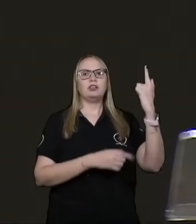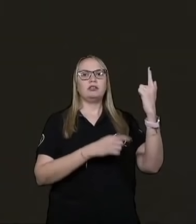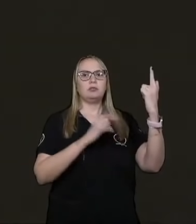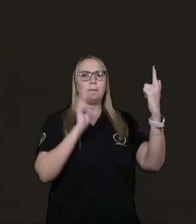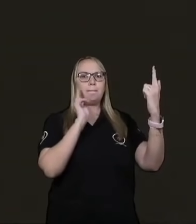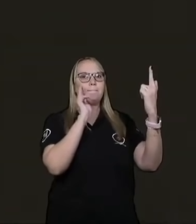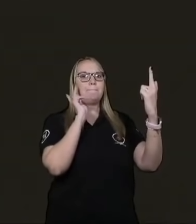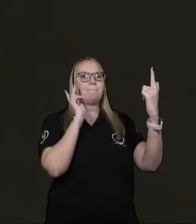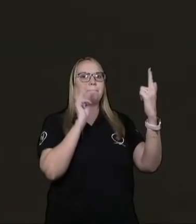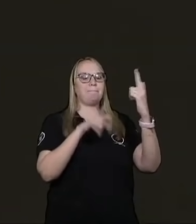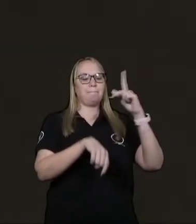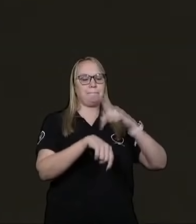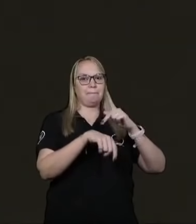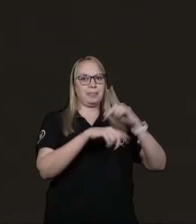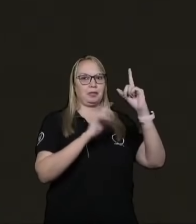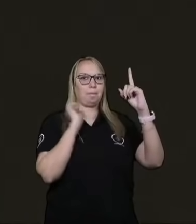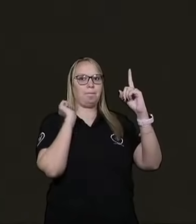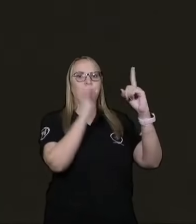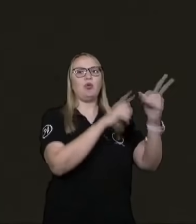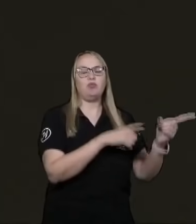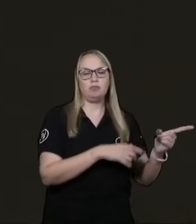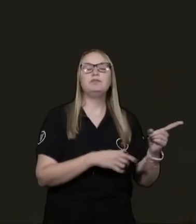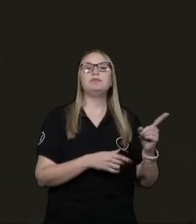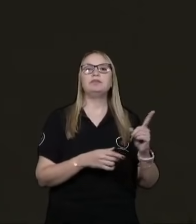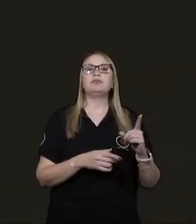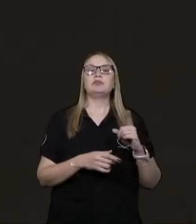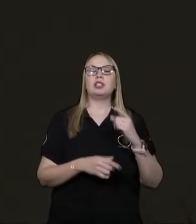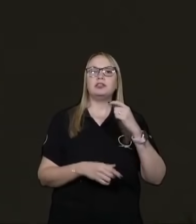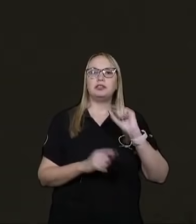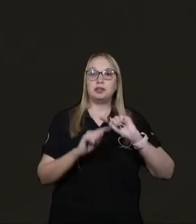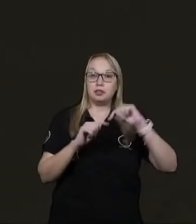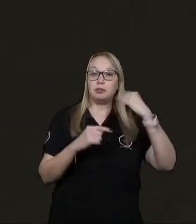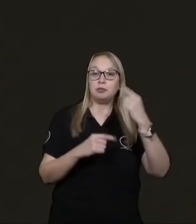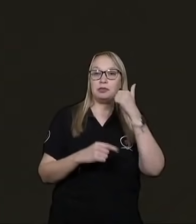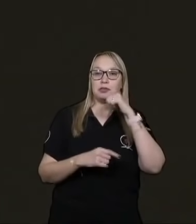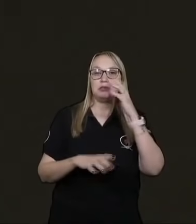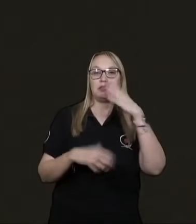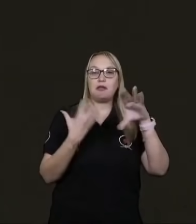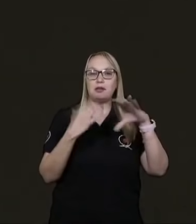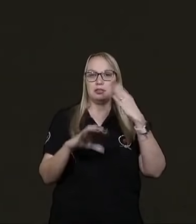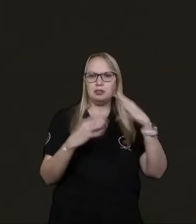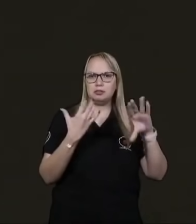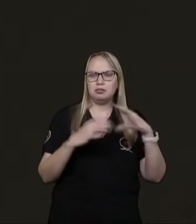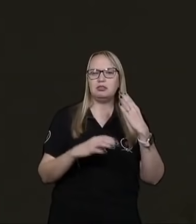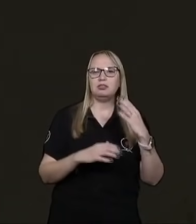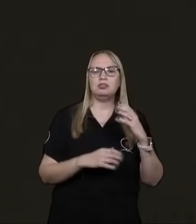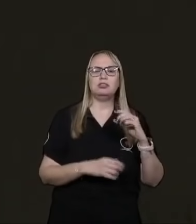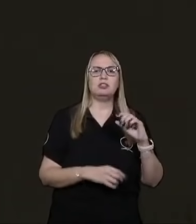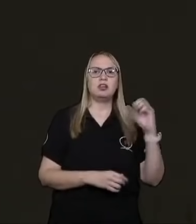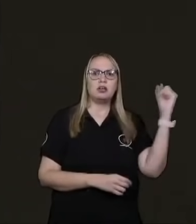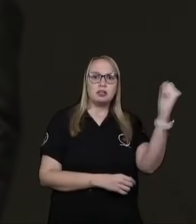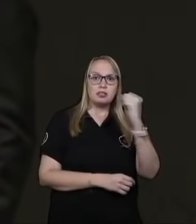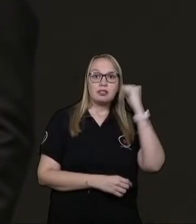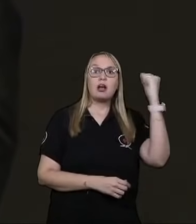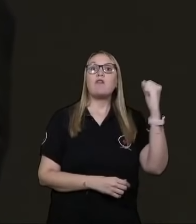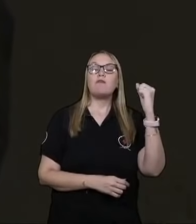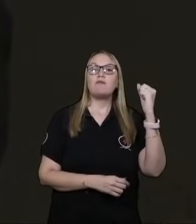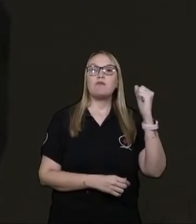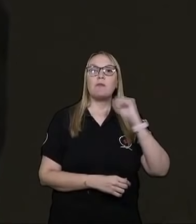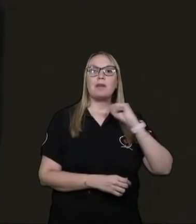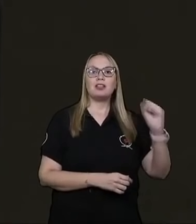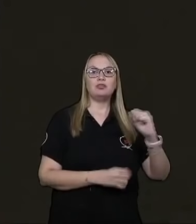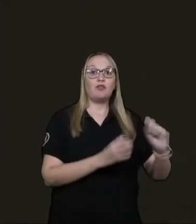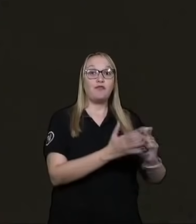aí Primeiro Samuel Capítulo 18 Versículo 7 as mulheres cantam Saul matou seus milhares